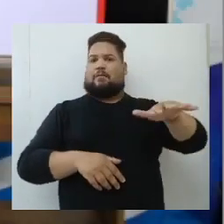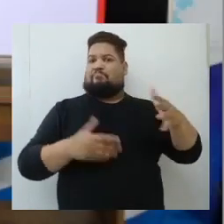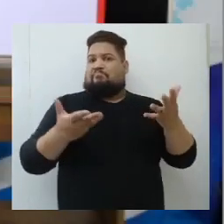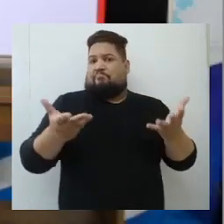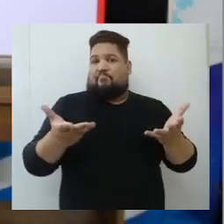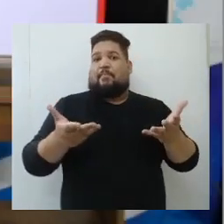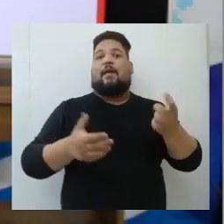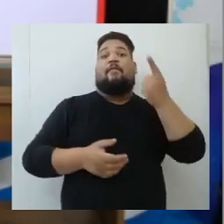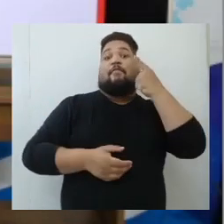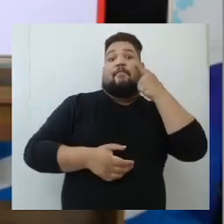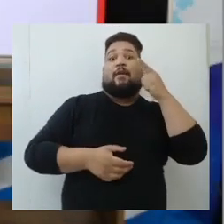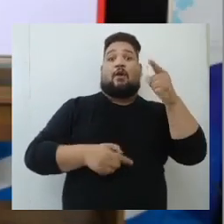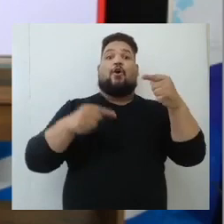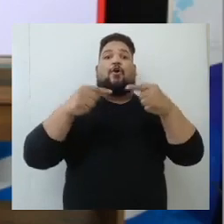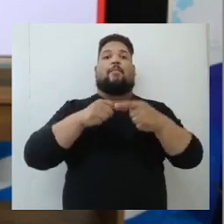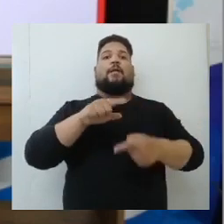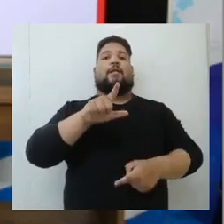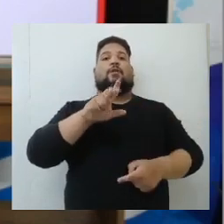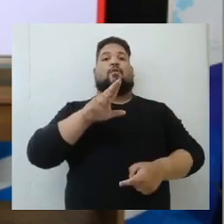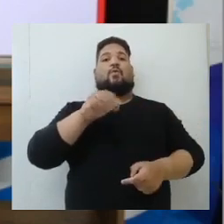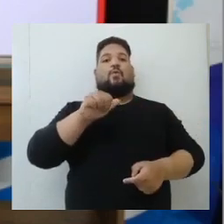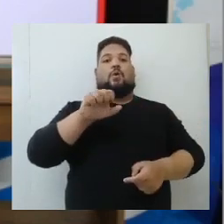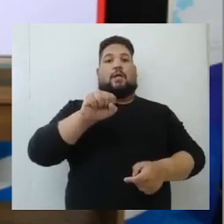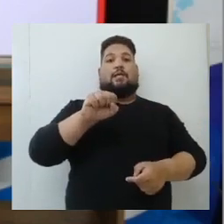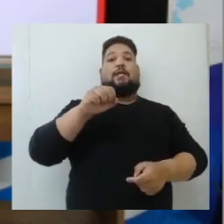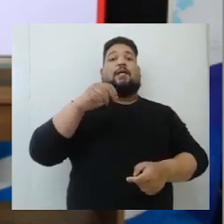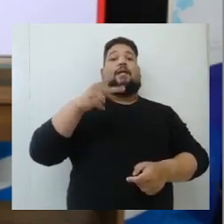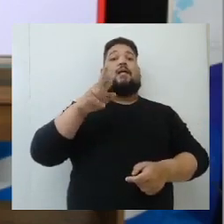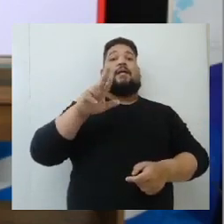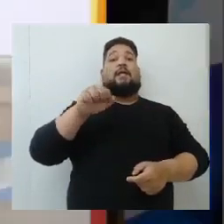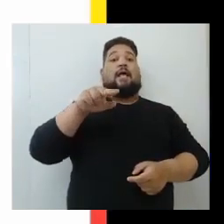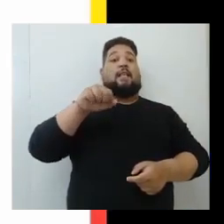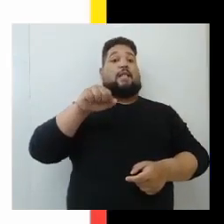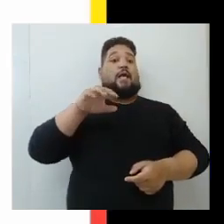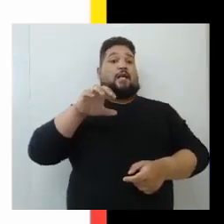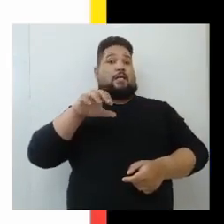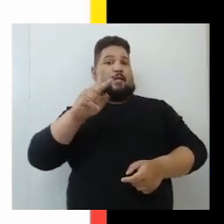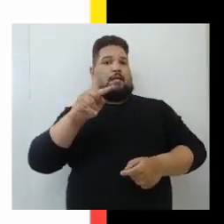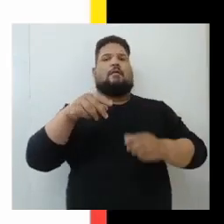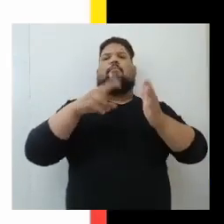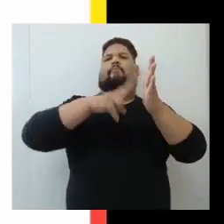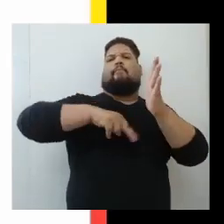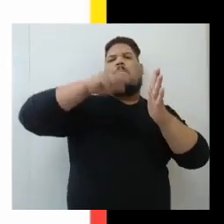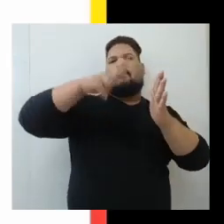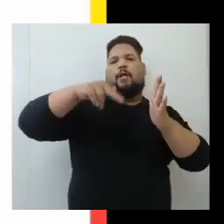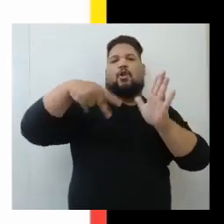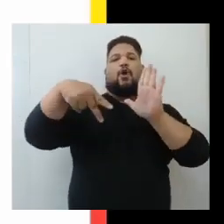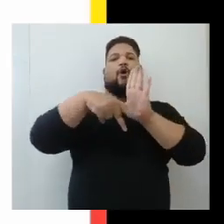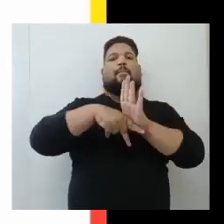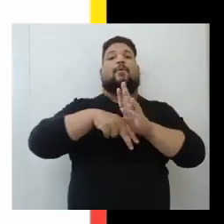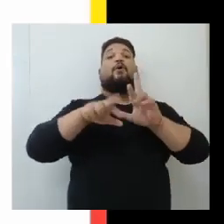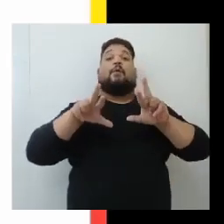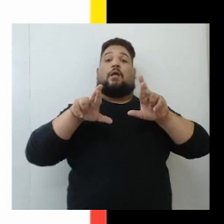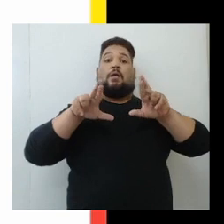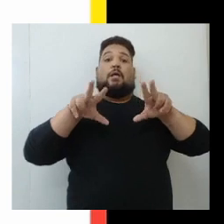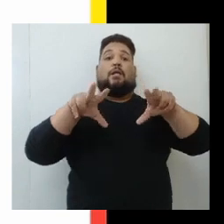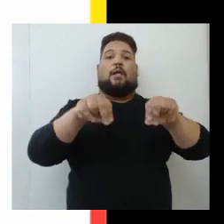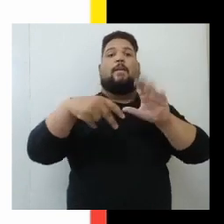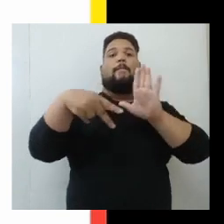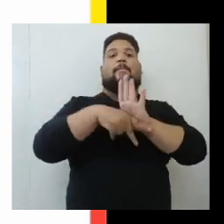tem aí a visão de Lucas Cranach, um pintor renascentista do